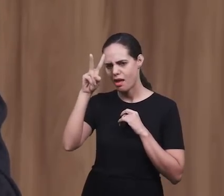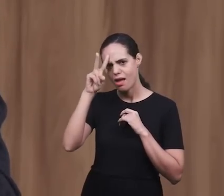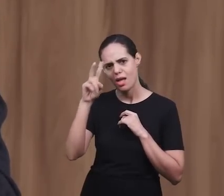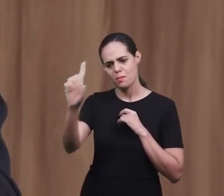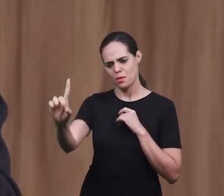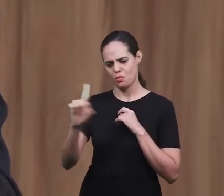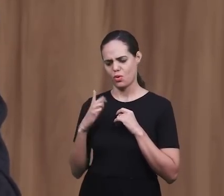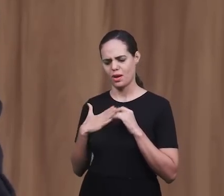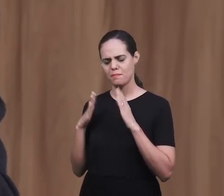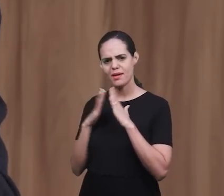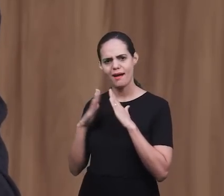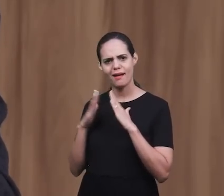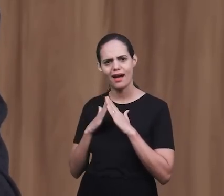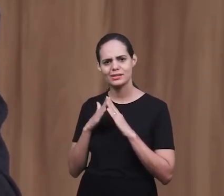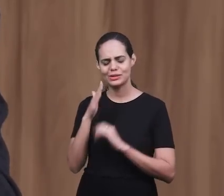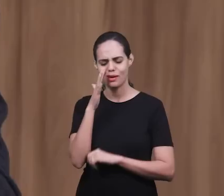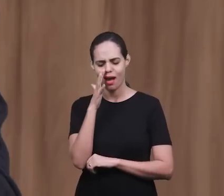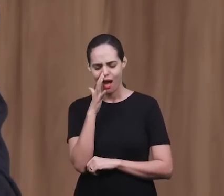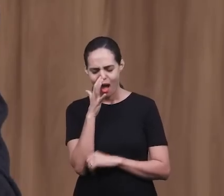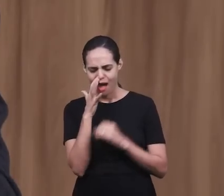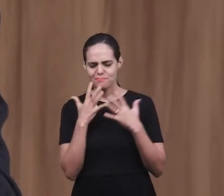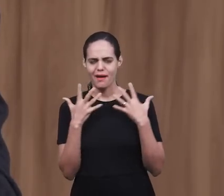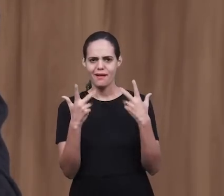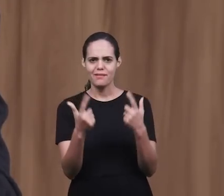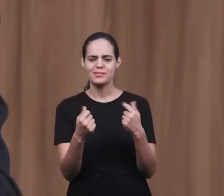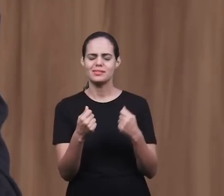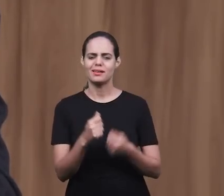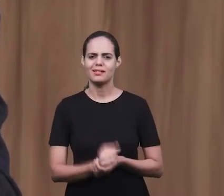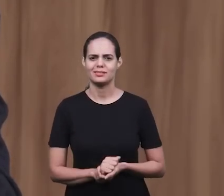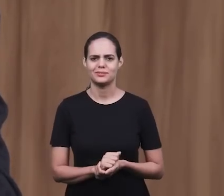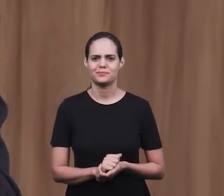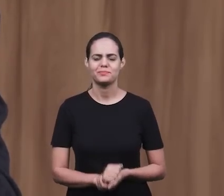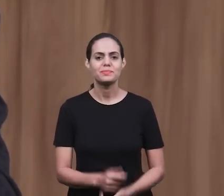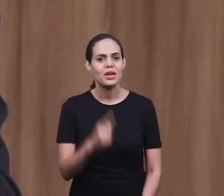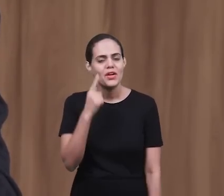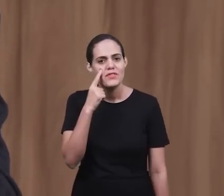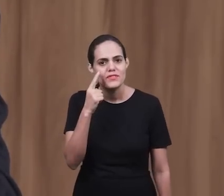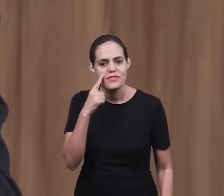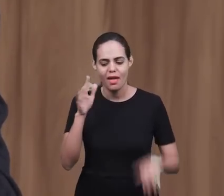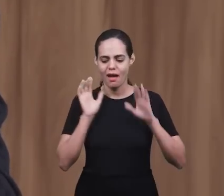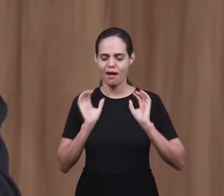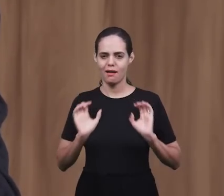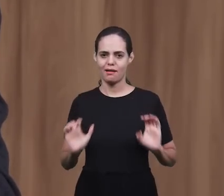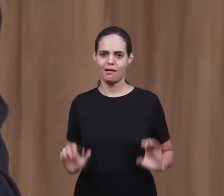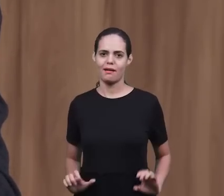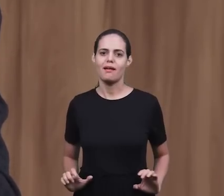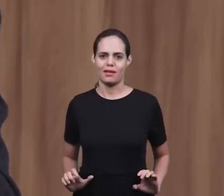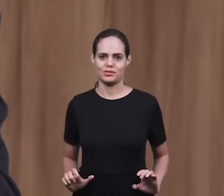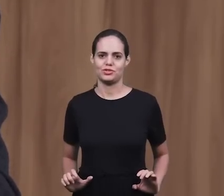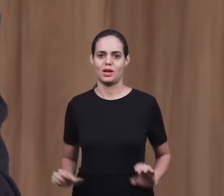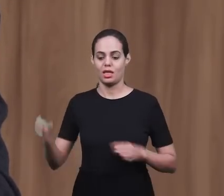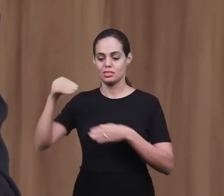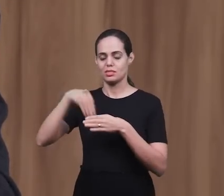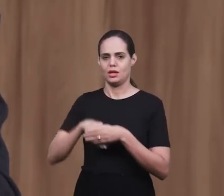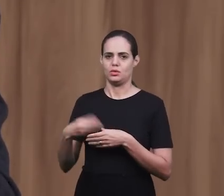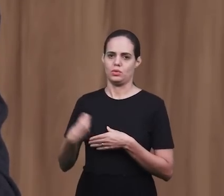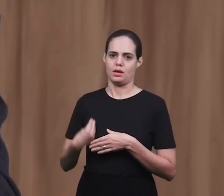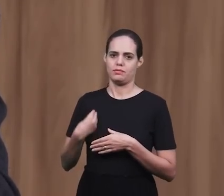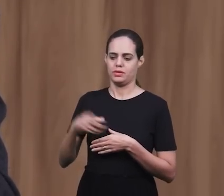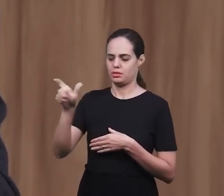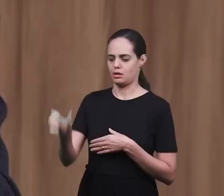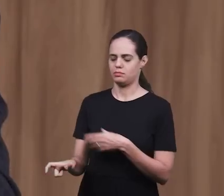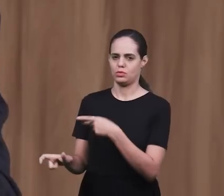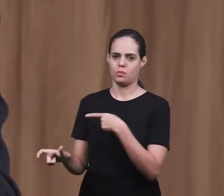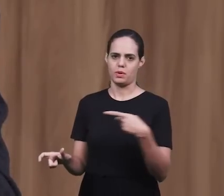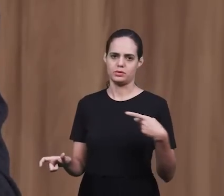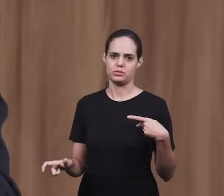vê que o ministério, a ética no ministério pastoral, ela é uma coisa que chama atenção, porque alguém diz assim, mas eu